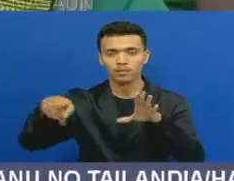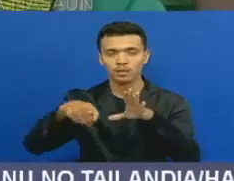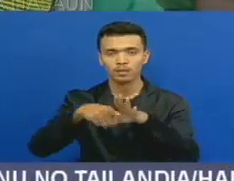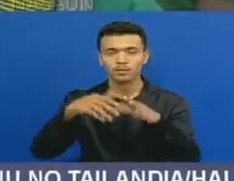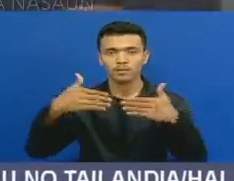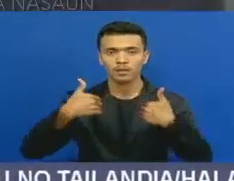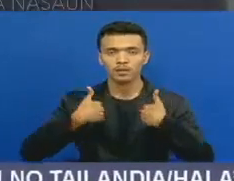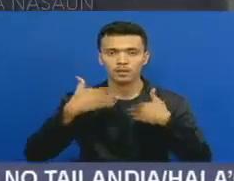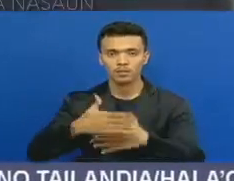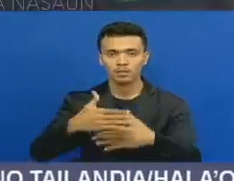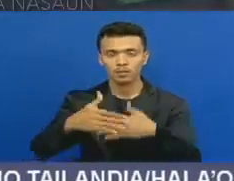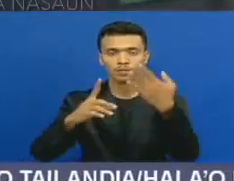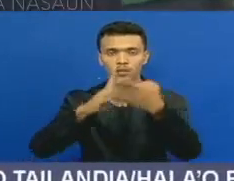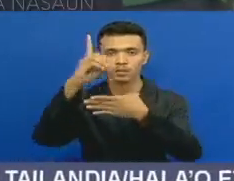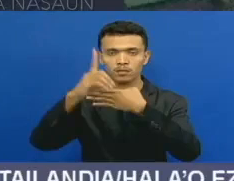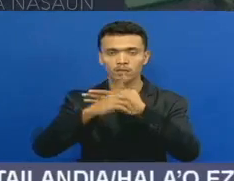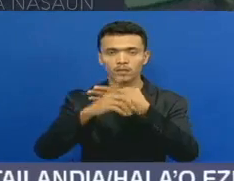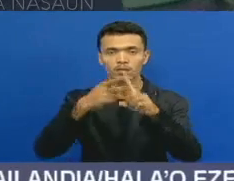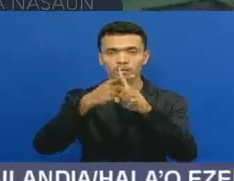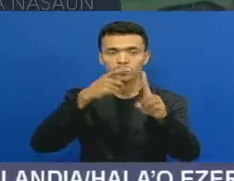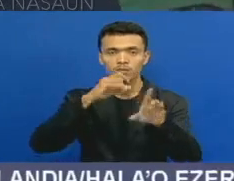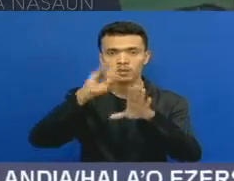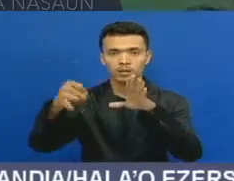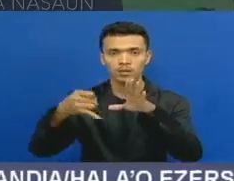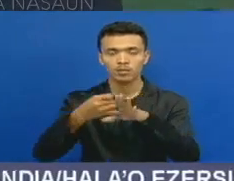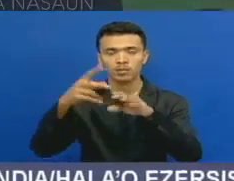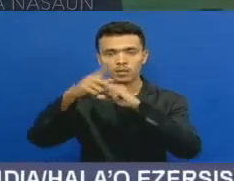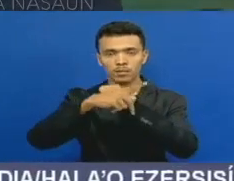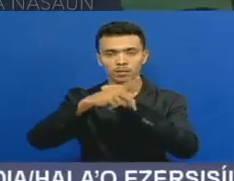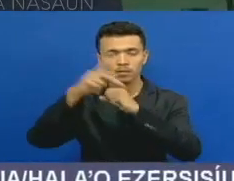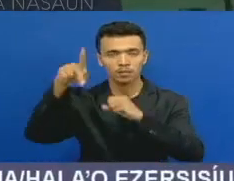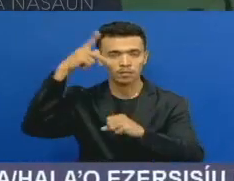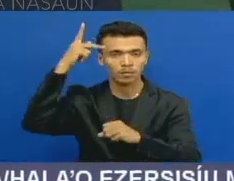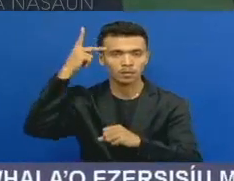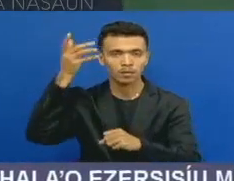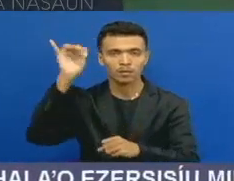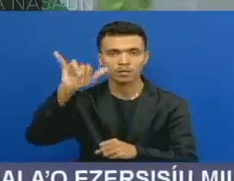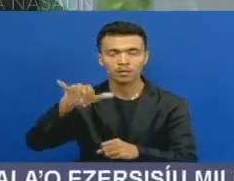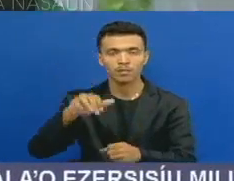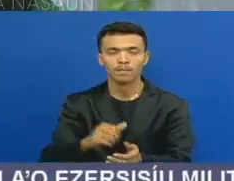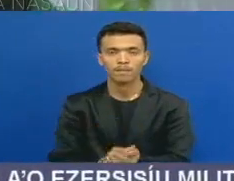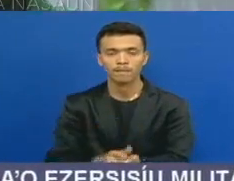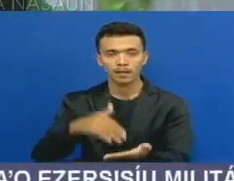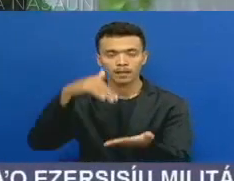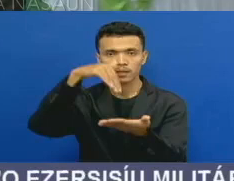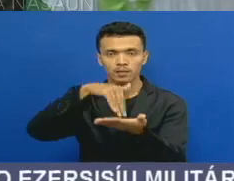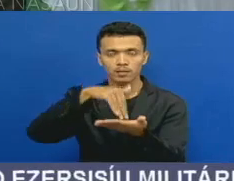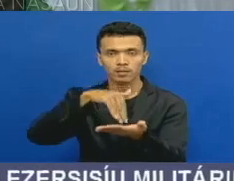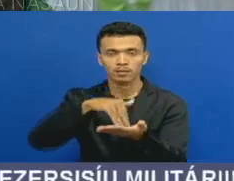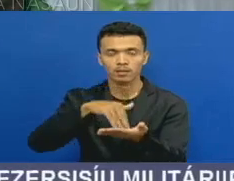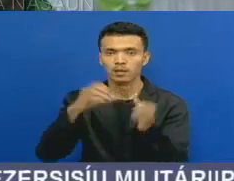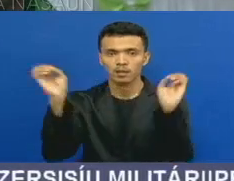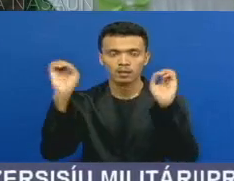e a processo de desenvolvimento, li Russi, envolvimento e a partido político. Estuda ne, lá para